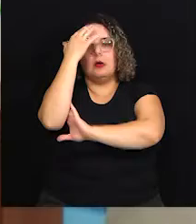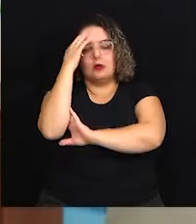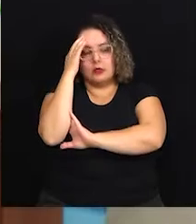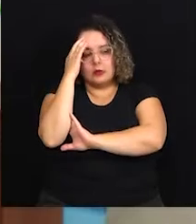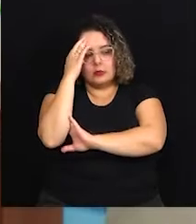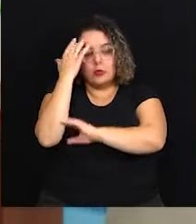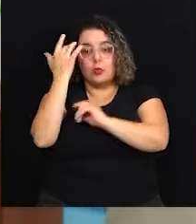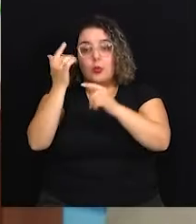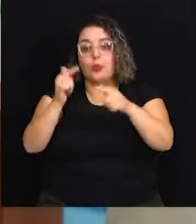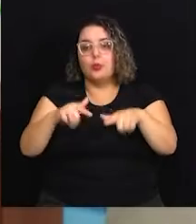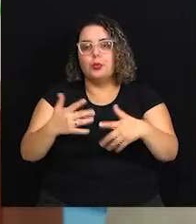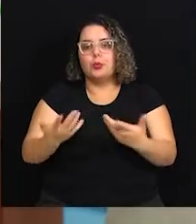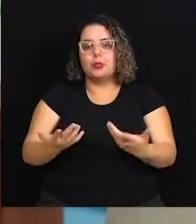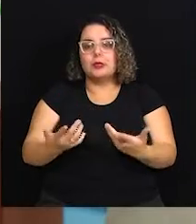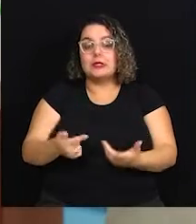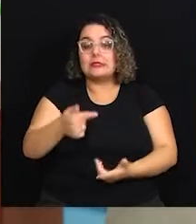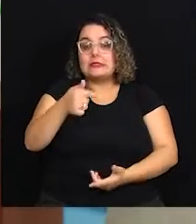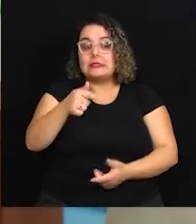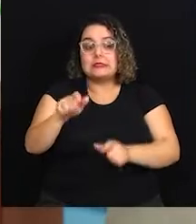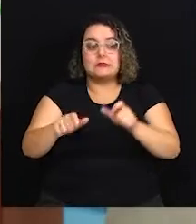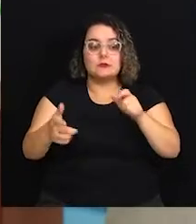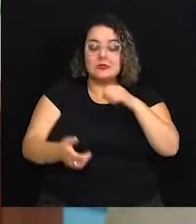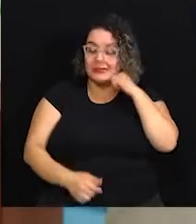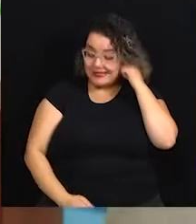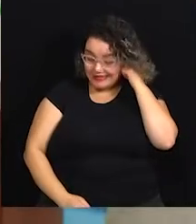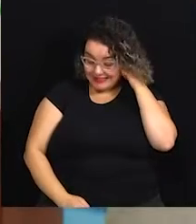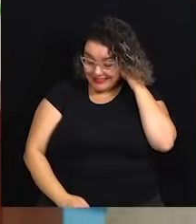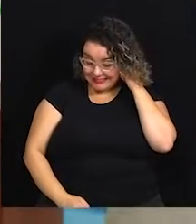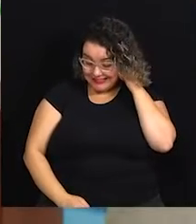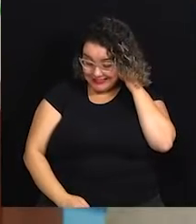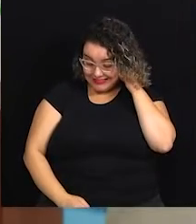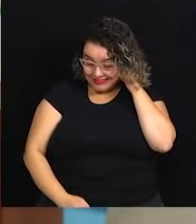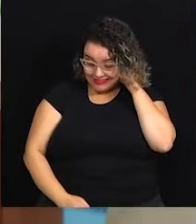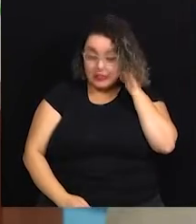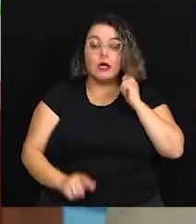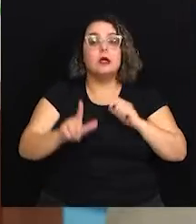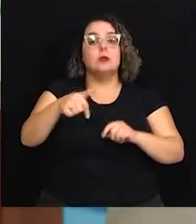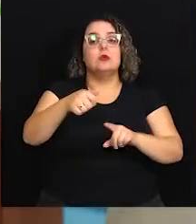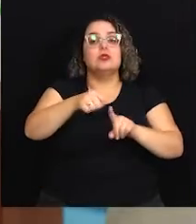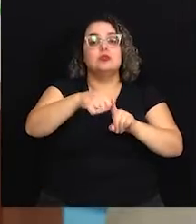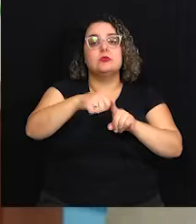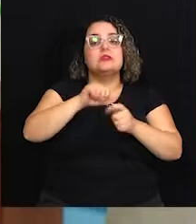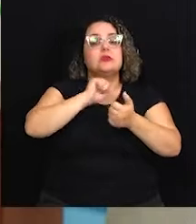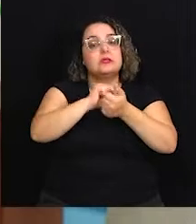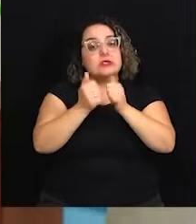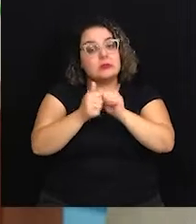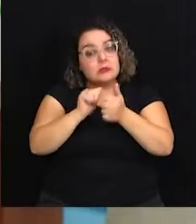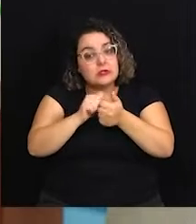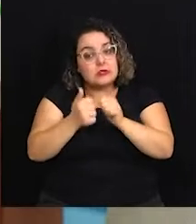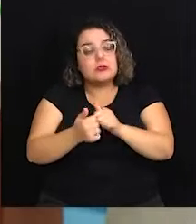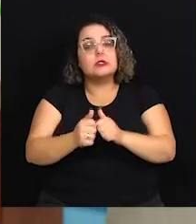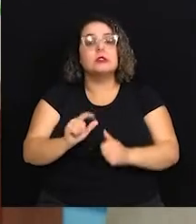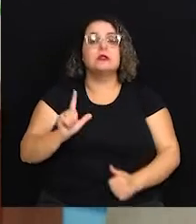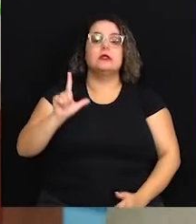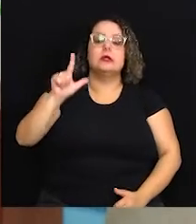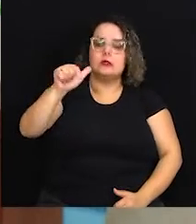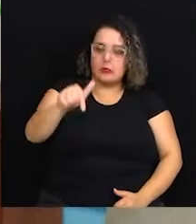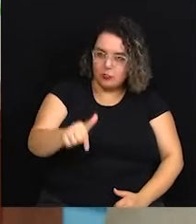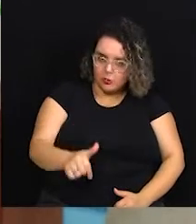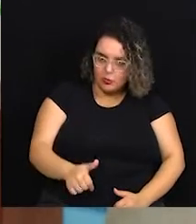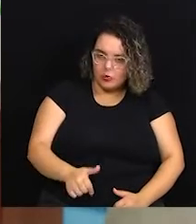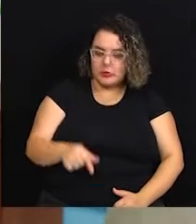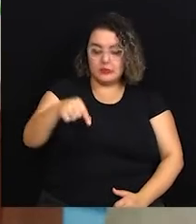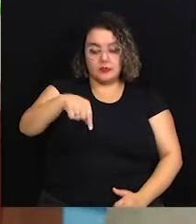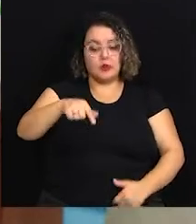7? Eu sabia onde colocar, 7 não. E aí, depois de alguns meses, a gente foi se adaptando, depois de alguns meses a gente veio